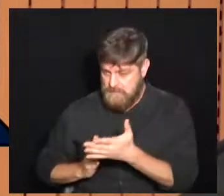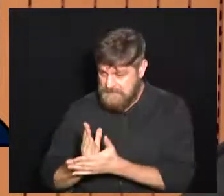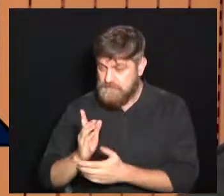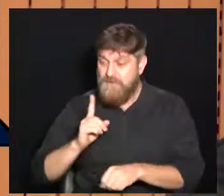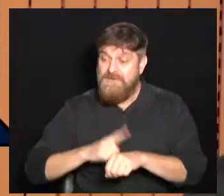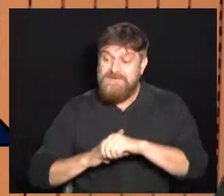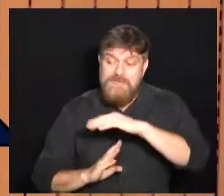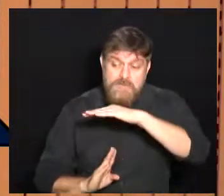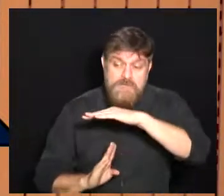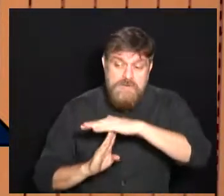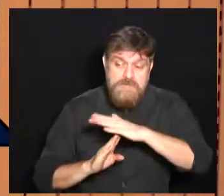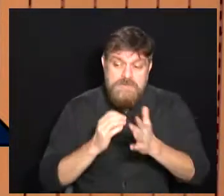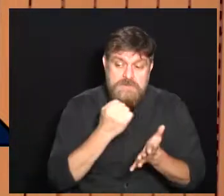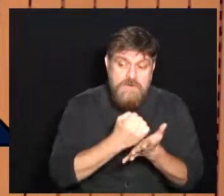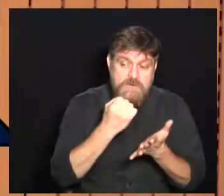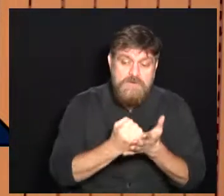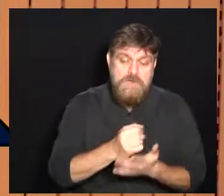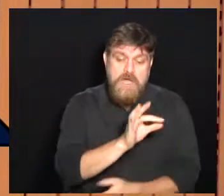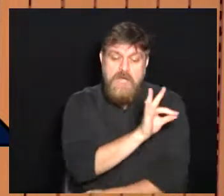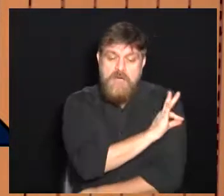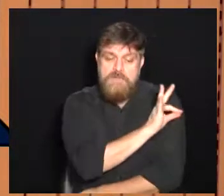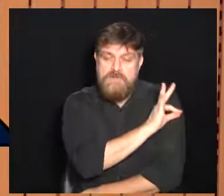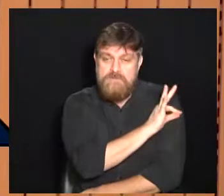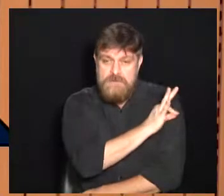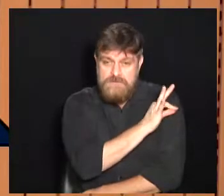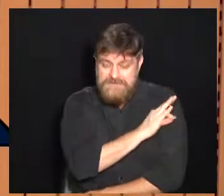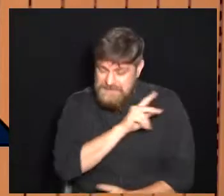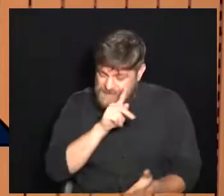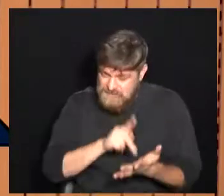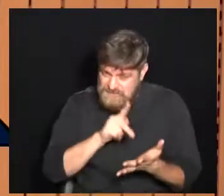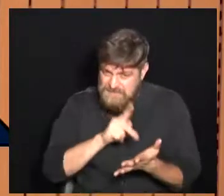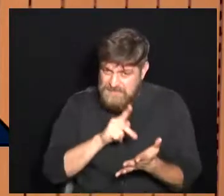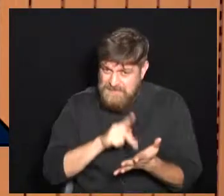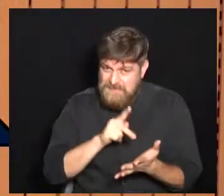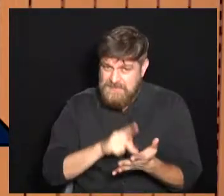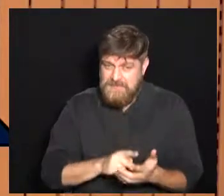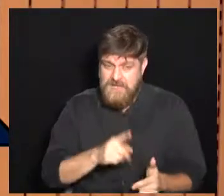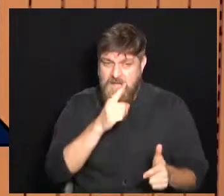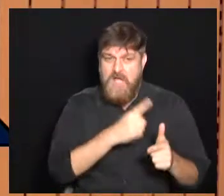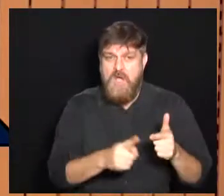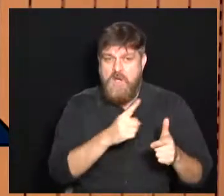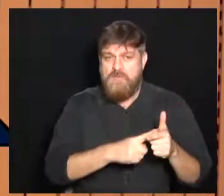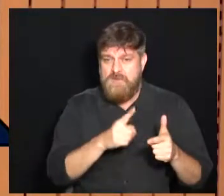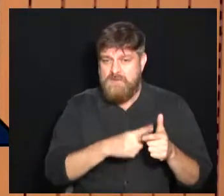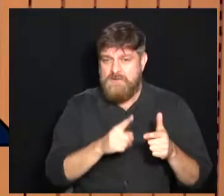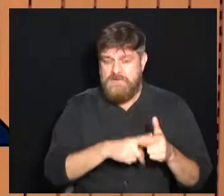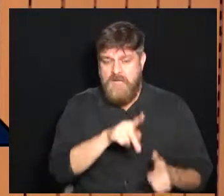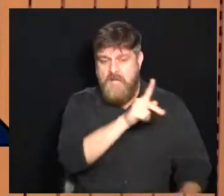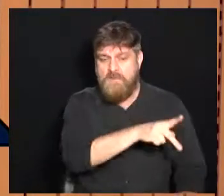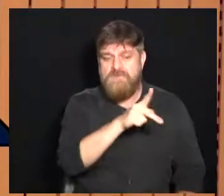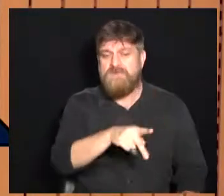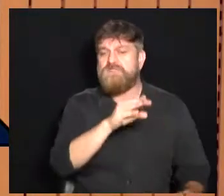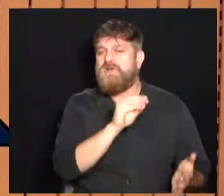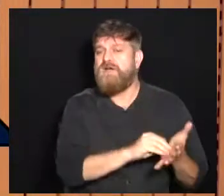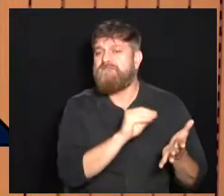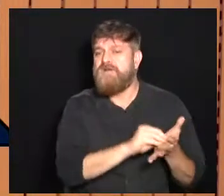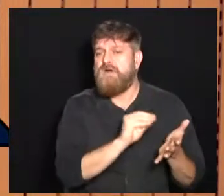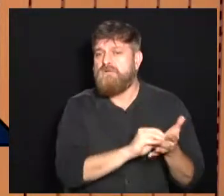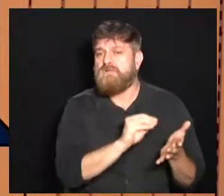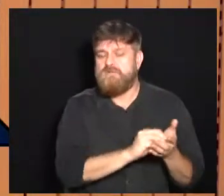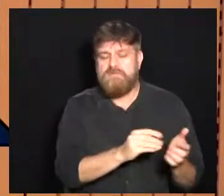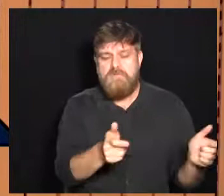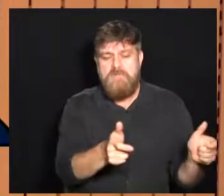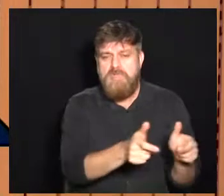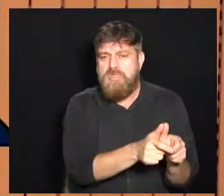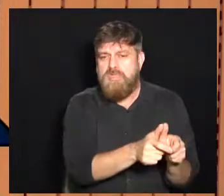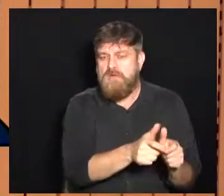disso, para que a Prefeitura efetivamente sane os problemas relacionados ao déficit de professores? E